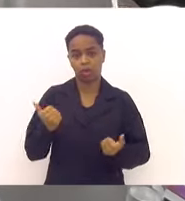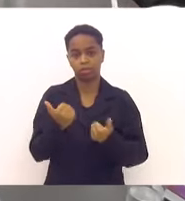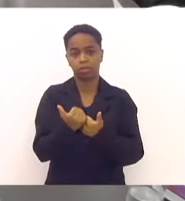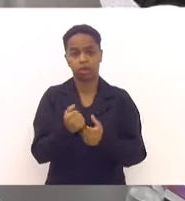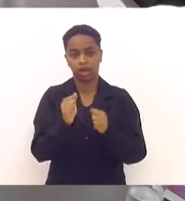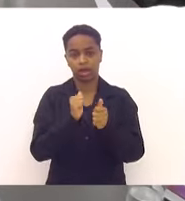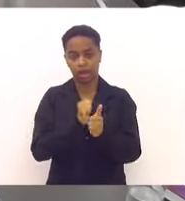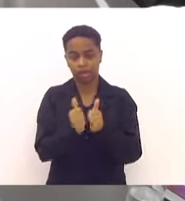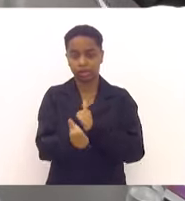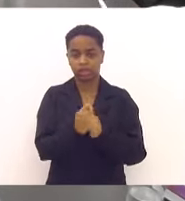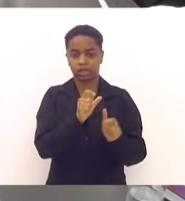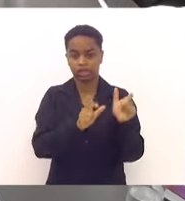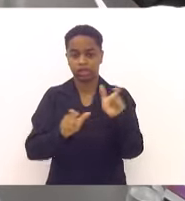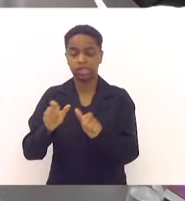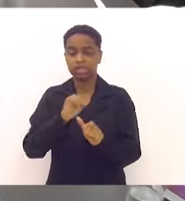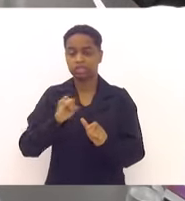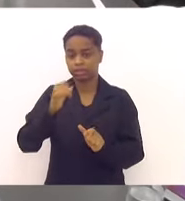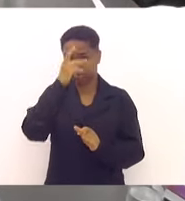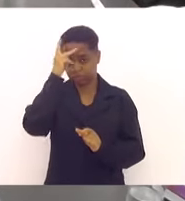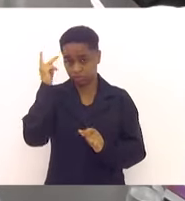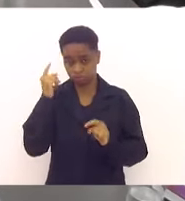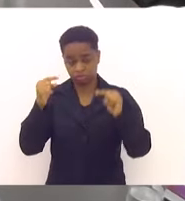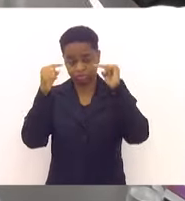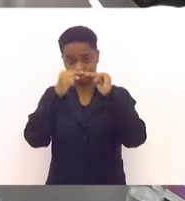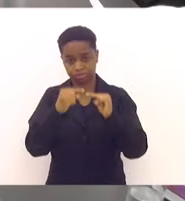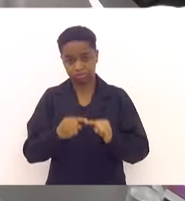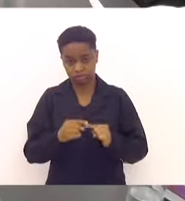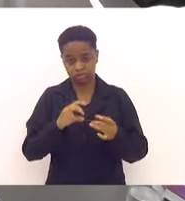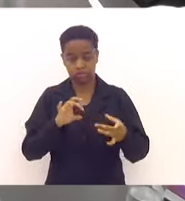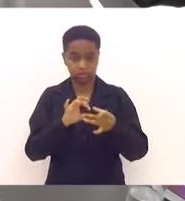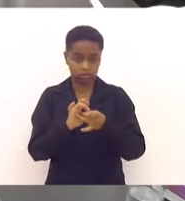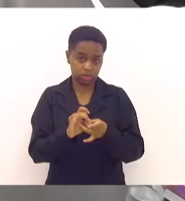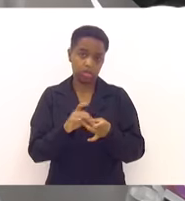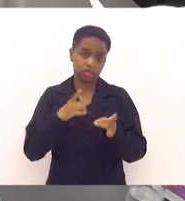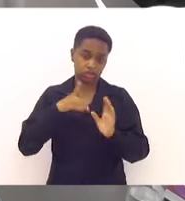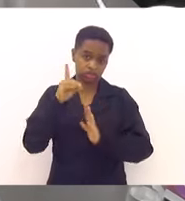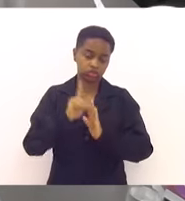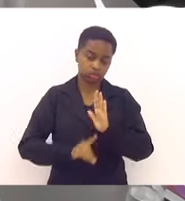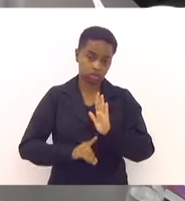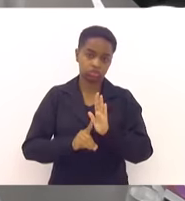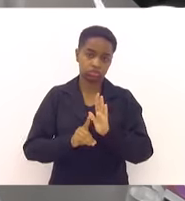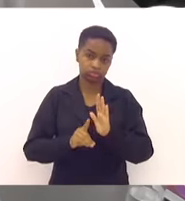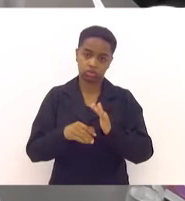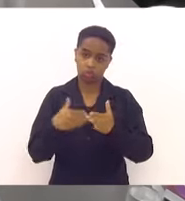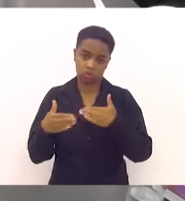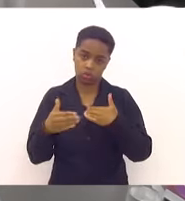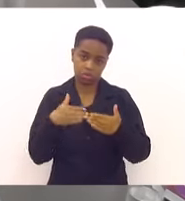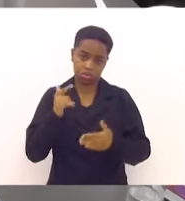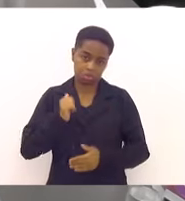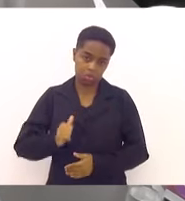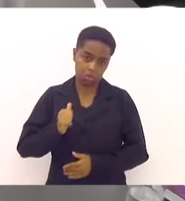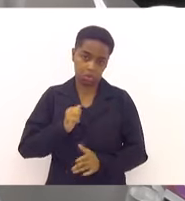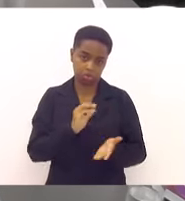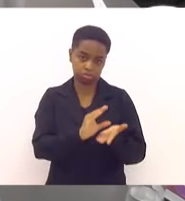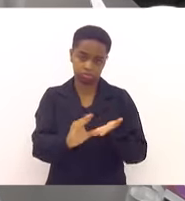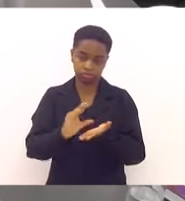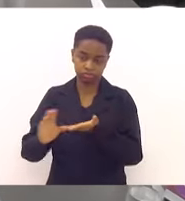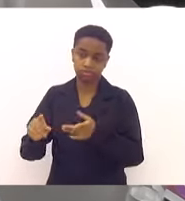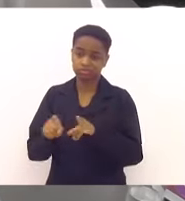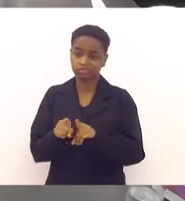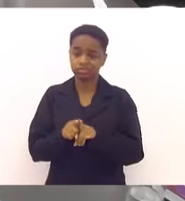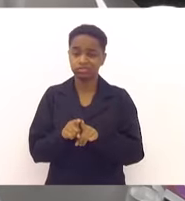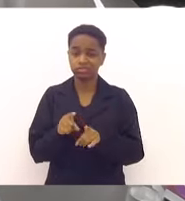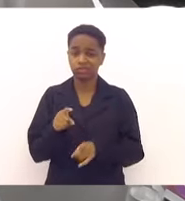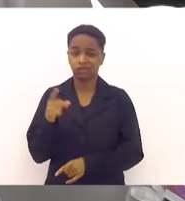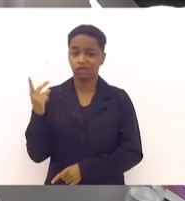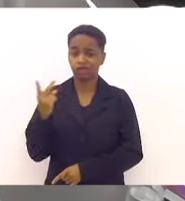Se for o caso do atleta se enquadrar no que está disposto no Bolsa Atleta, ele tem direito a qualquer tipo de bolsa, financiamento, e, não, e também patrocínio. Não